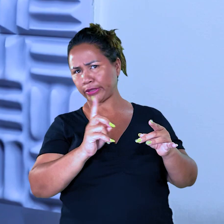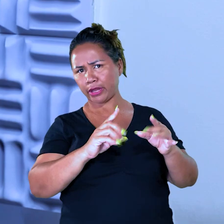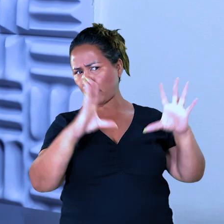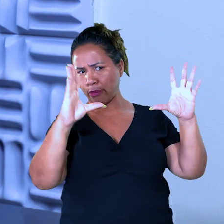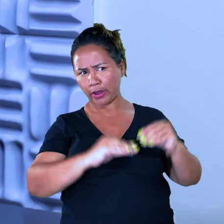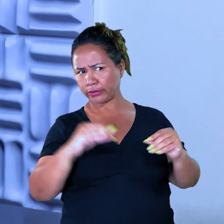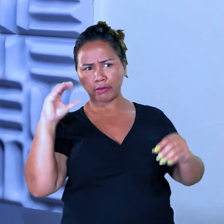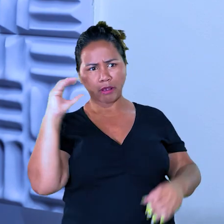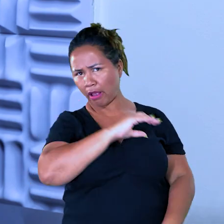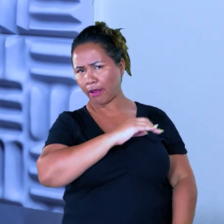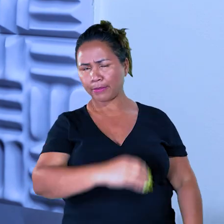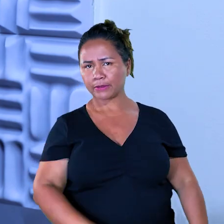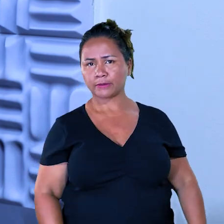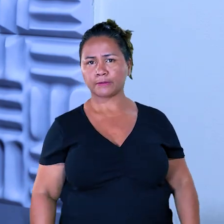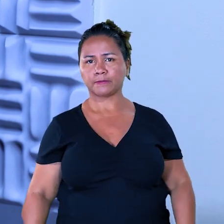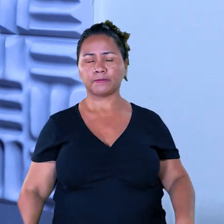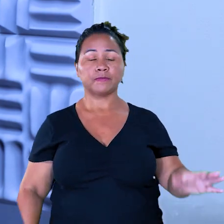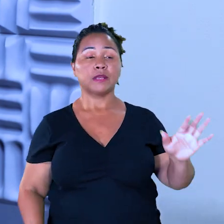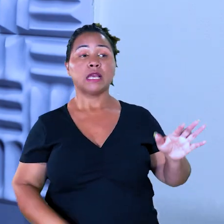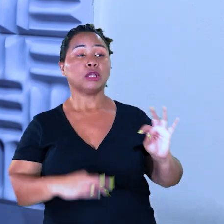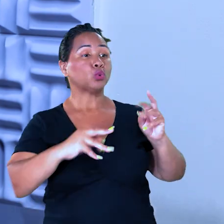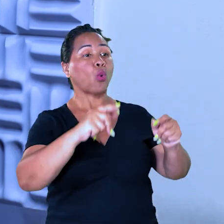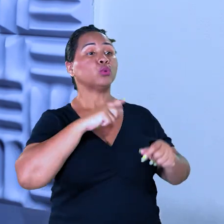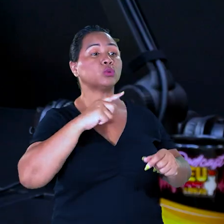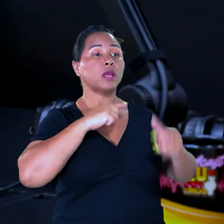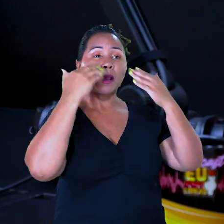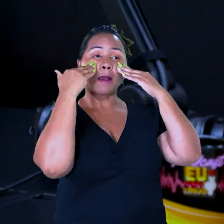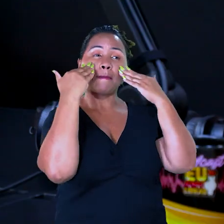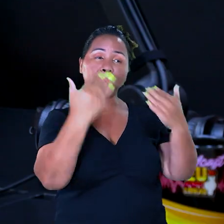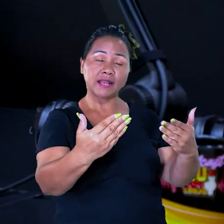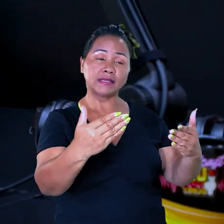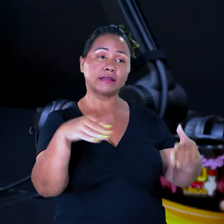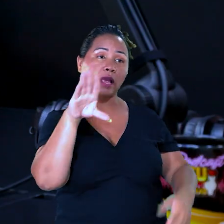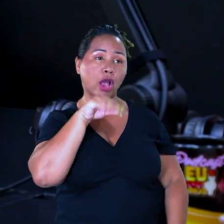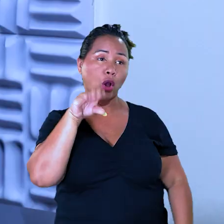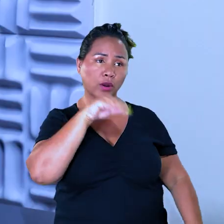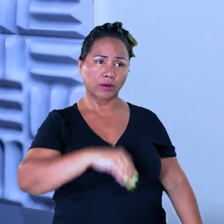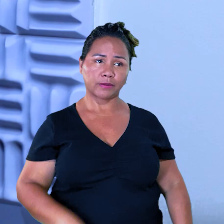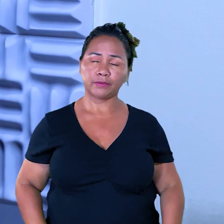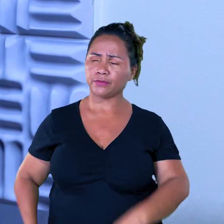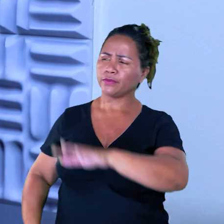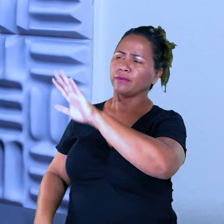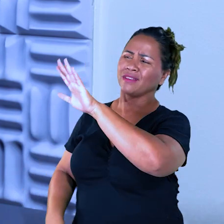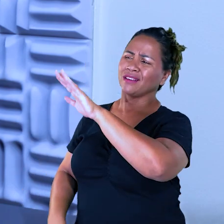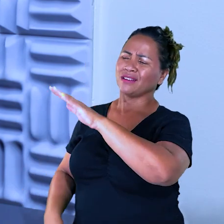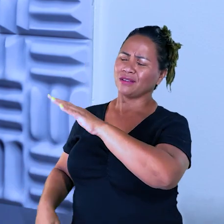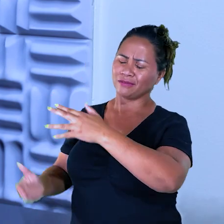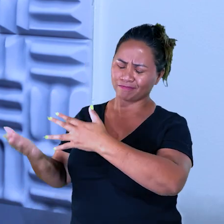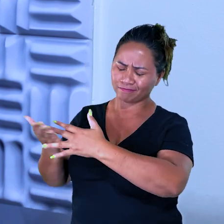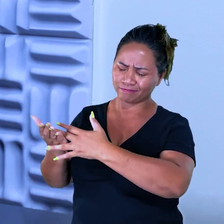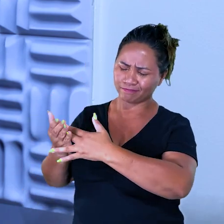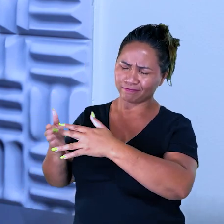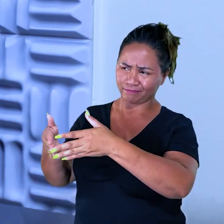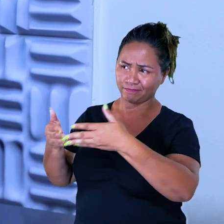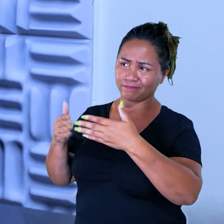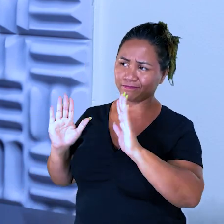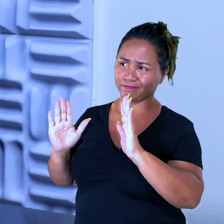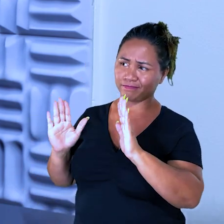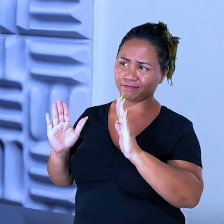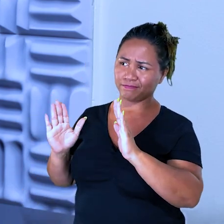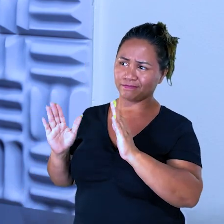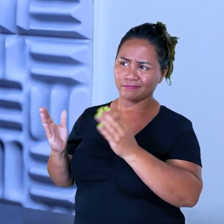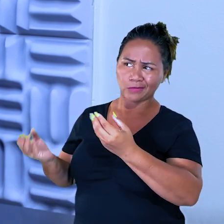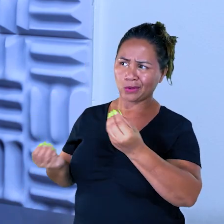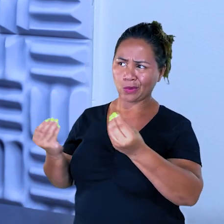com licença. Oral, no caso deles, em língua de sinais, certo? Mas como se dá esse processo? Eu falei, eu vou te explicar como se